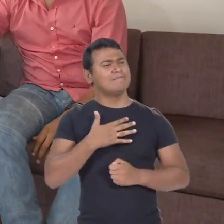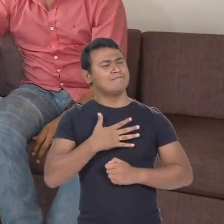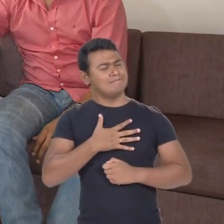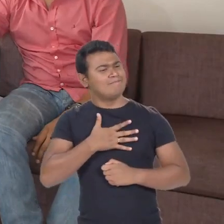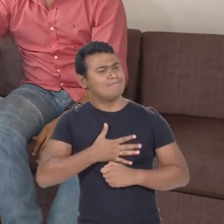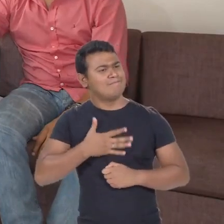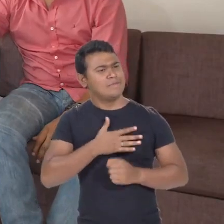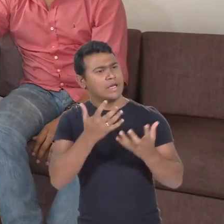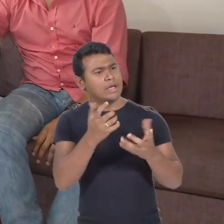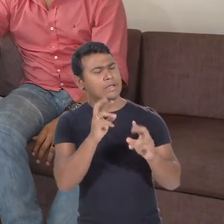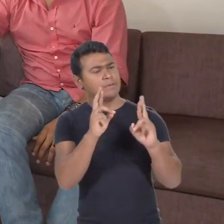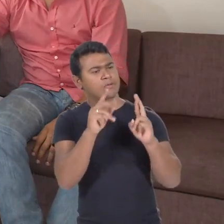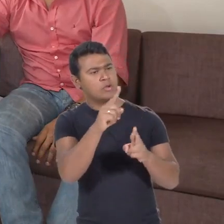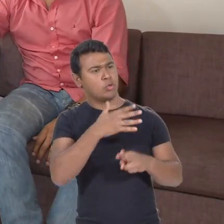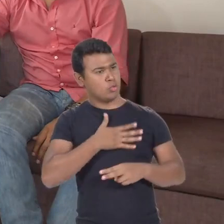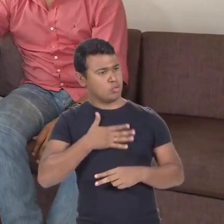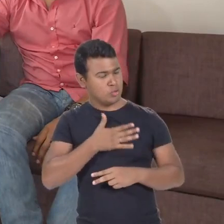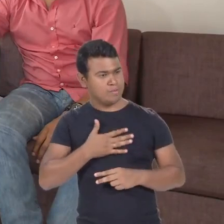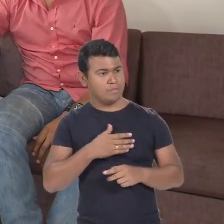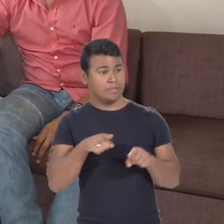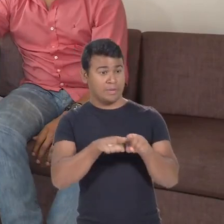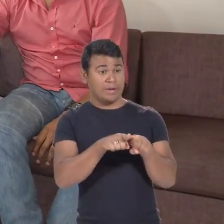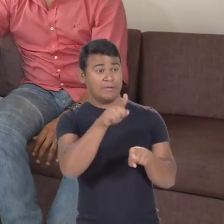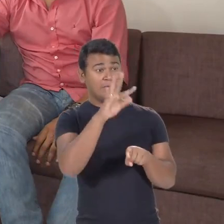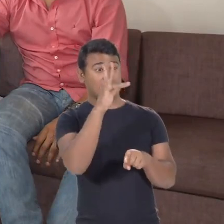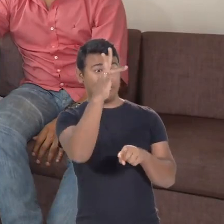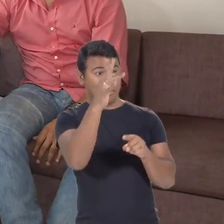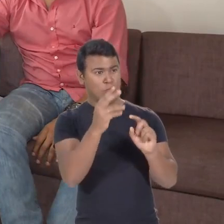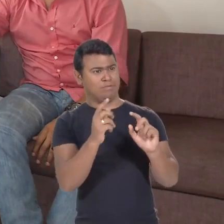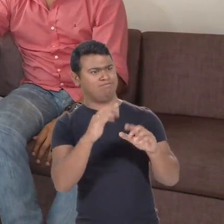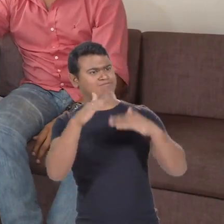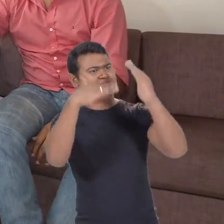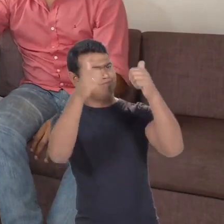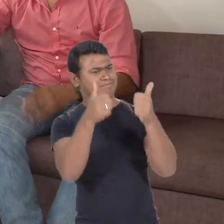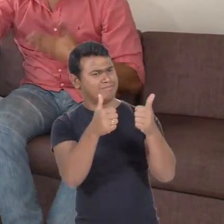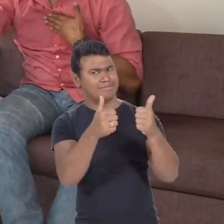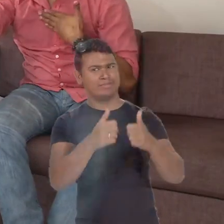tenha gostado, né? E desejamos muito sucesso e felicidades aí para sua carreira.